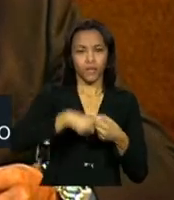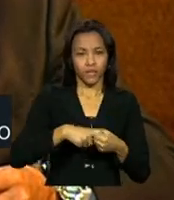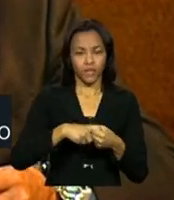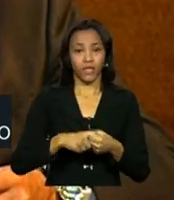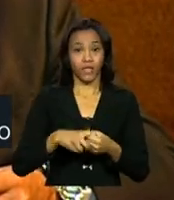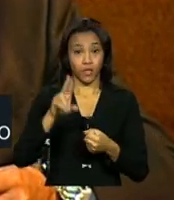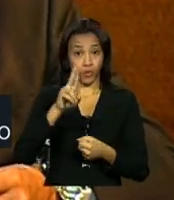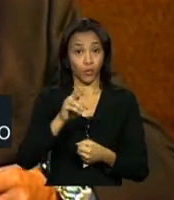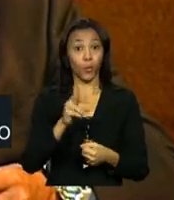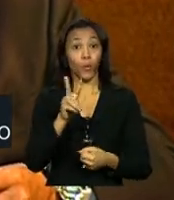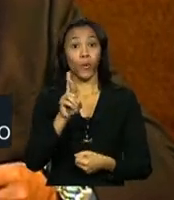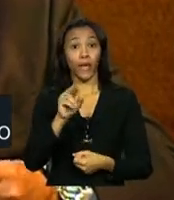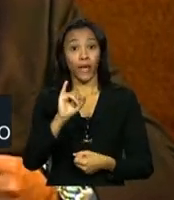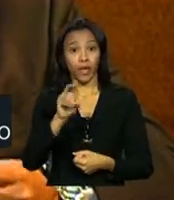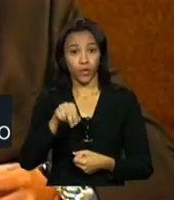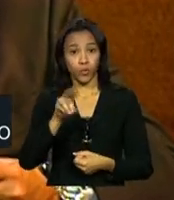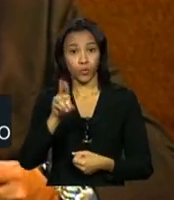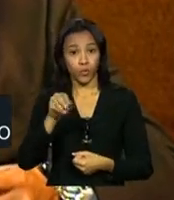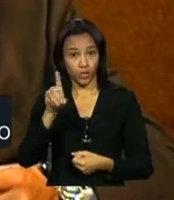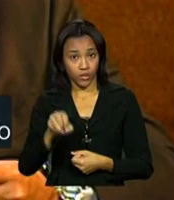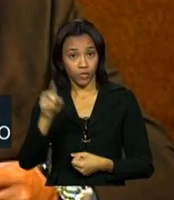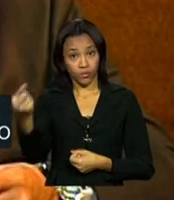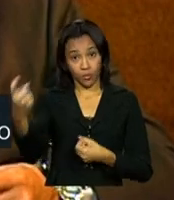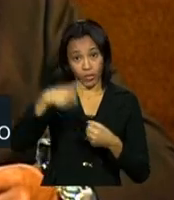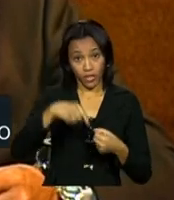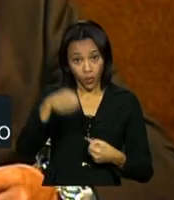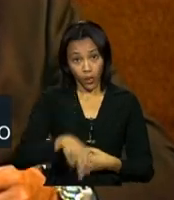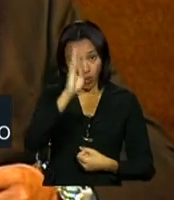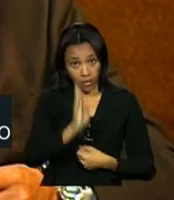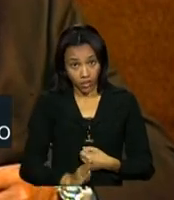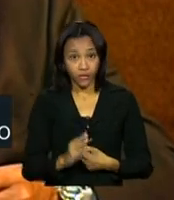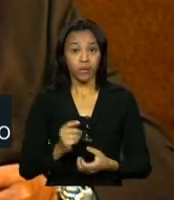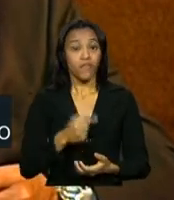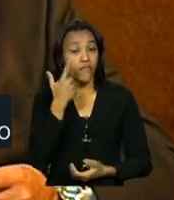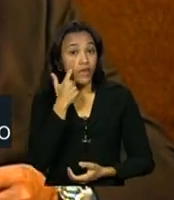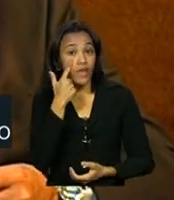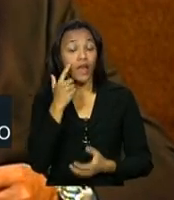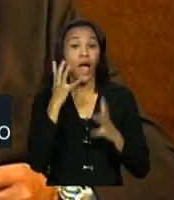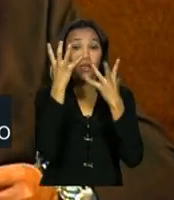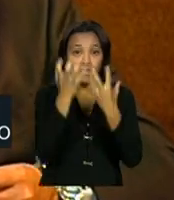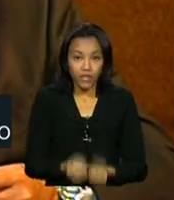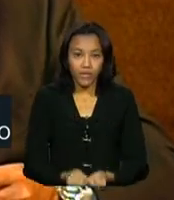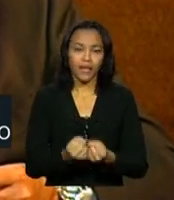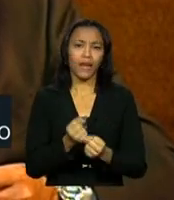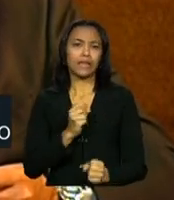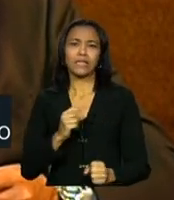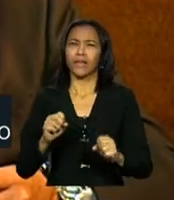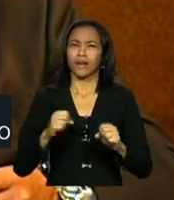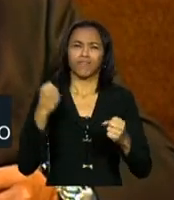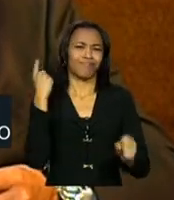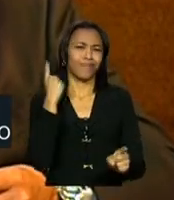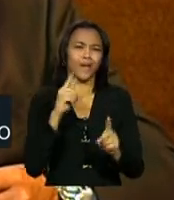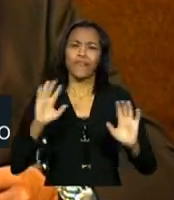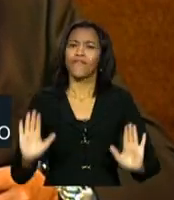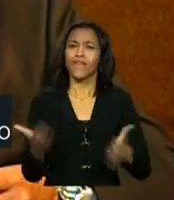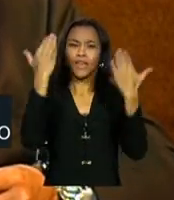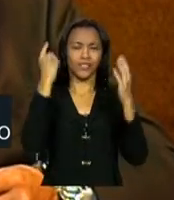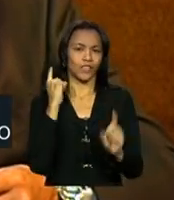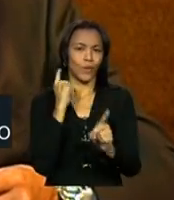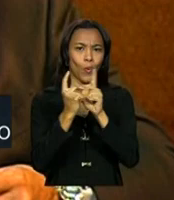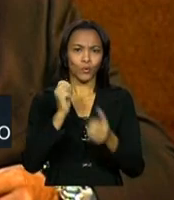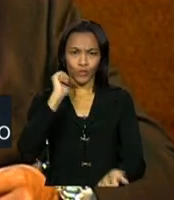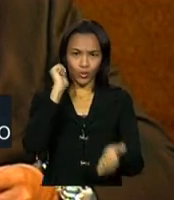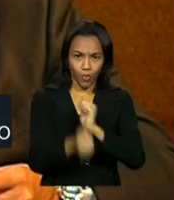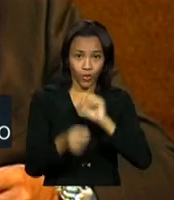Unido e o Brasil em ver a possibilidade de seriar grandes eventos esportivos no